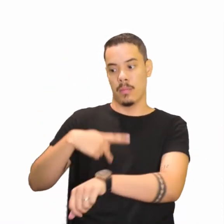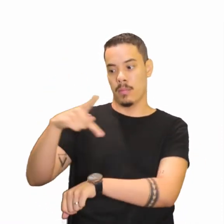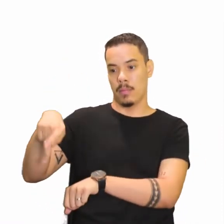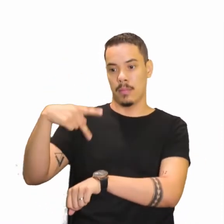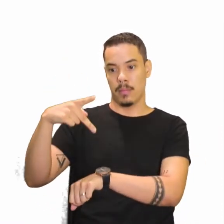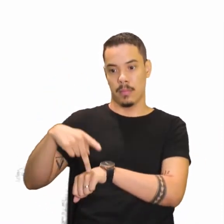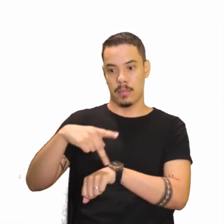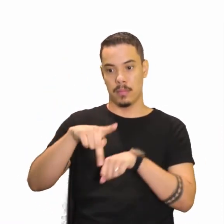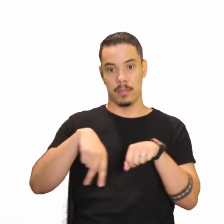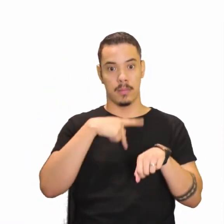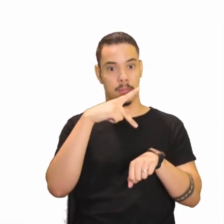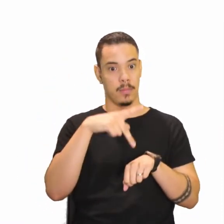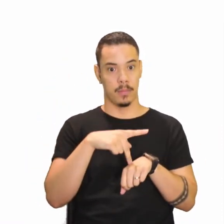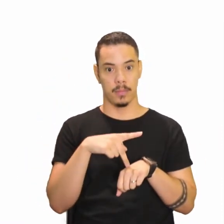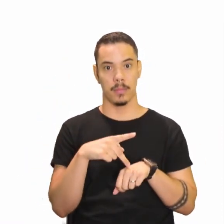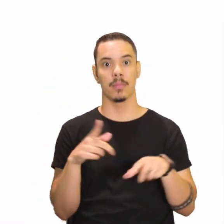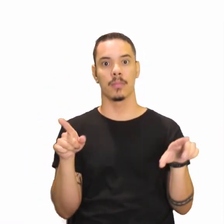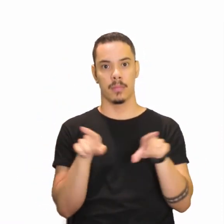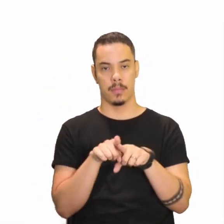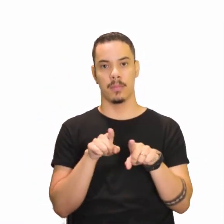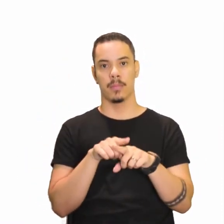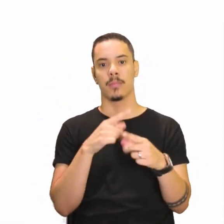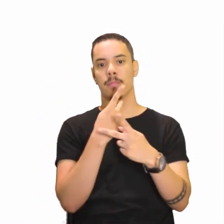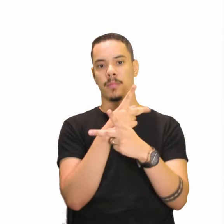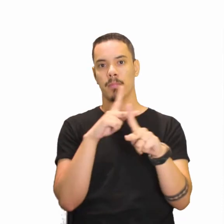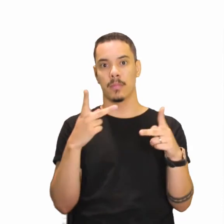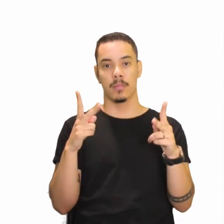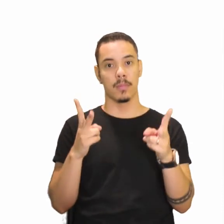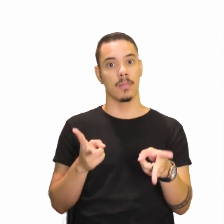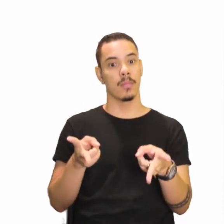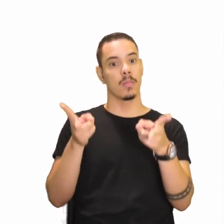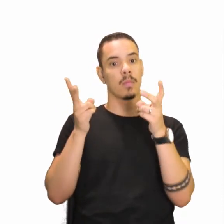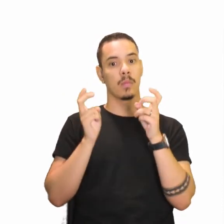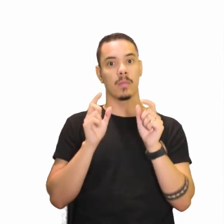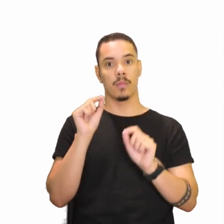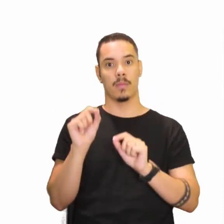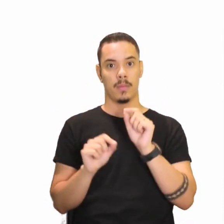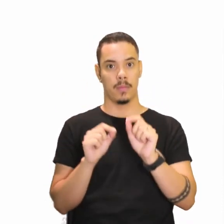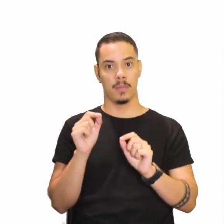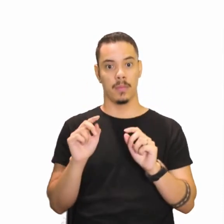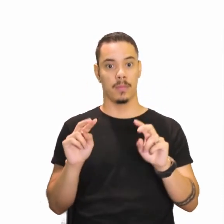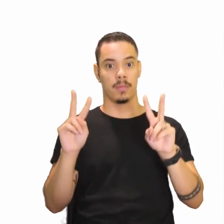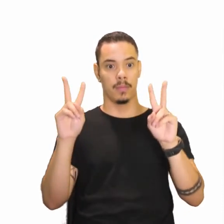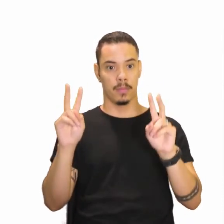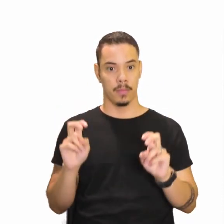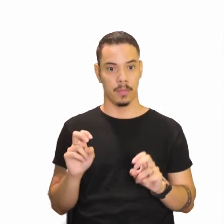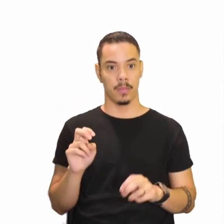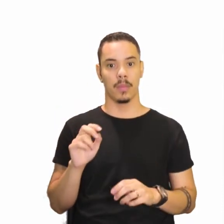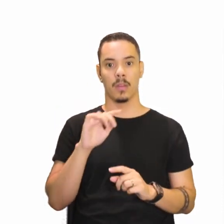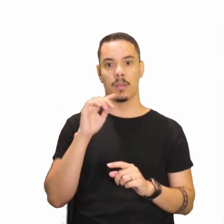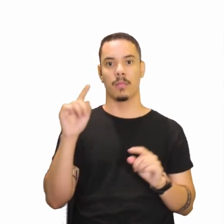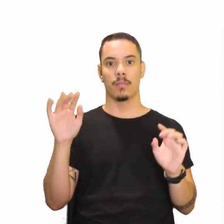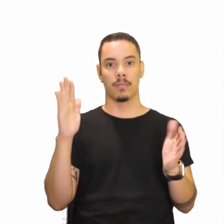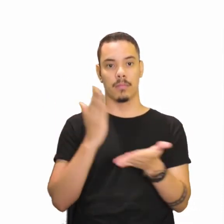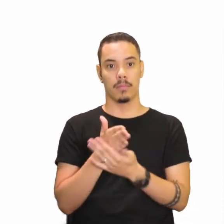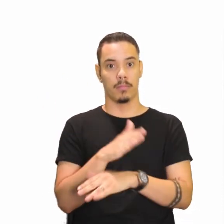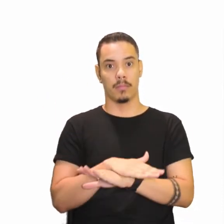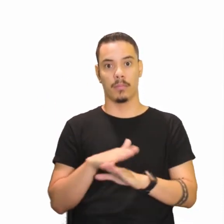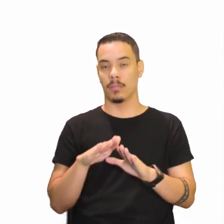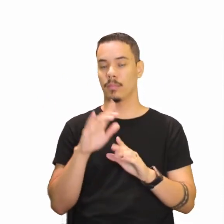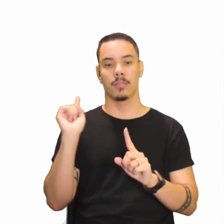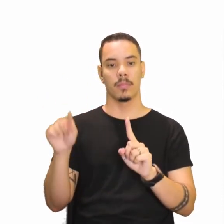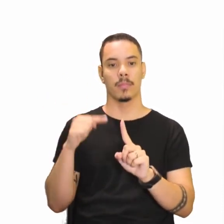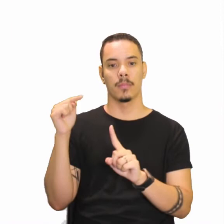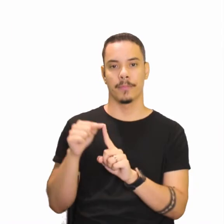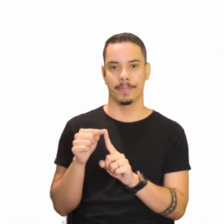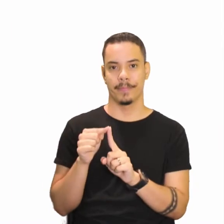Olha aqui também para você perceber a questão, né? Finalidade, né?